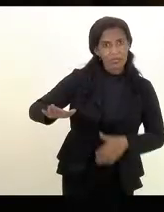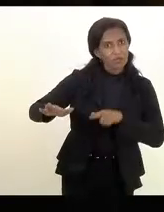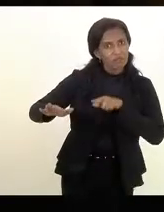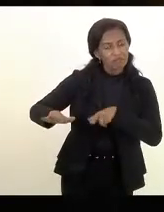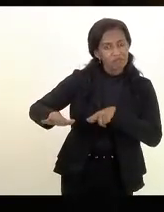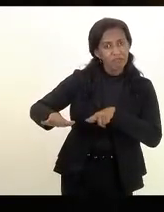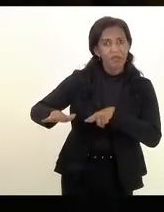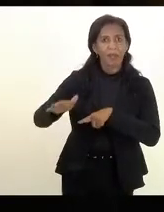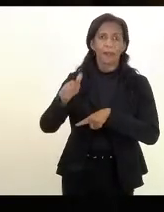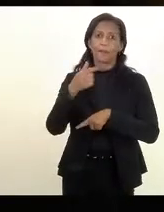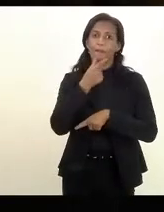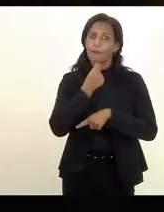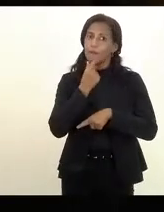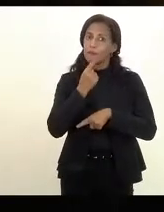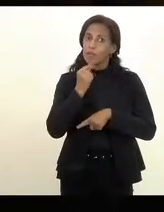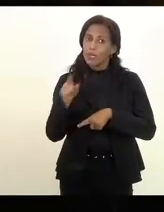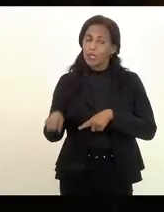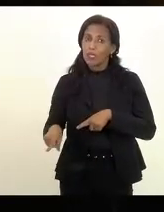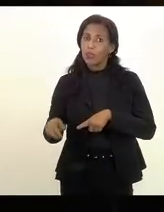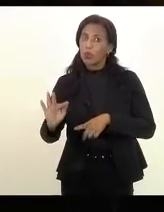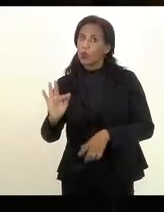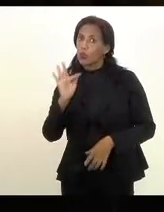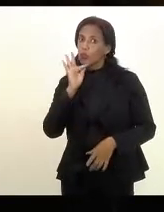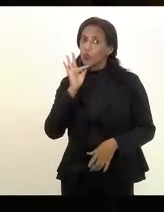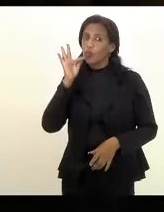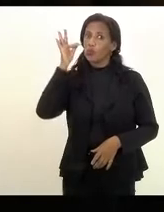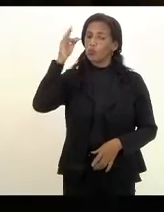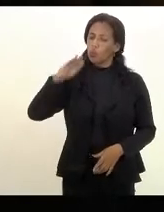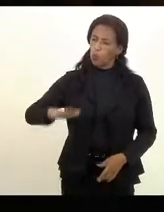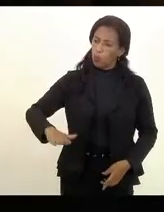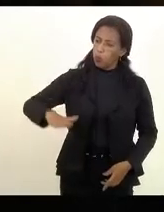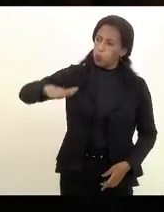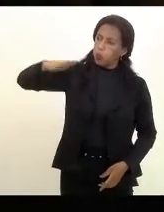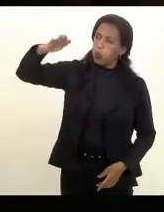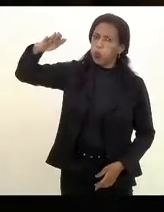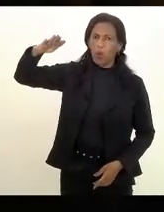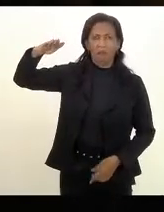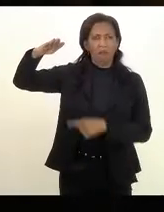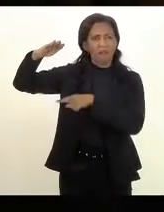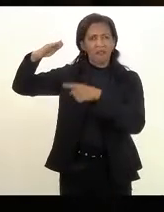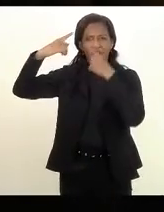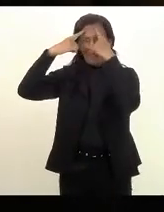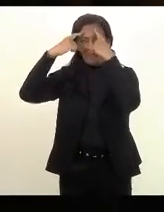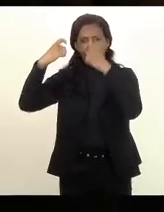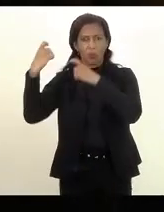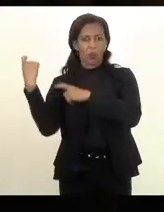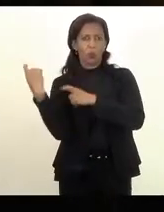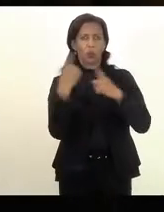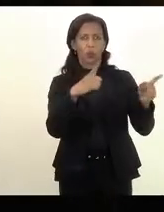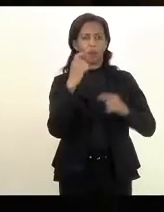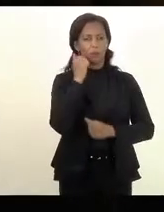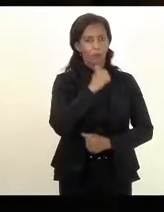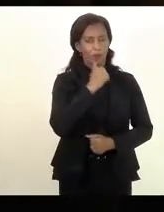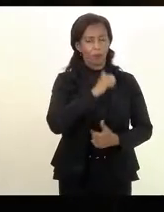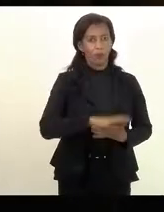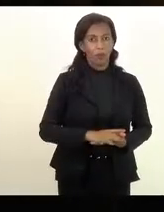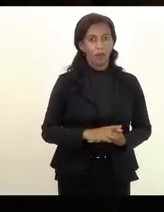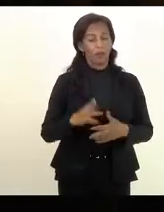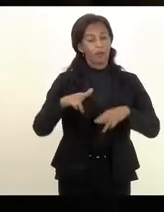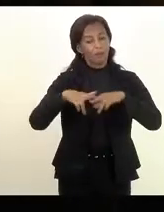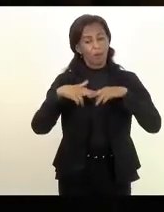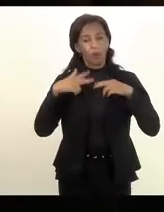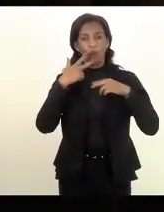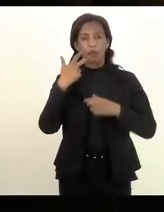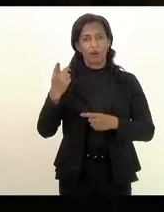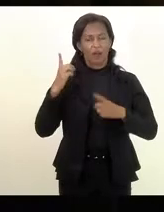meninos em futuros agressores de mulher então para isso quando a gente fala aqui de